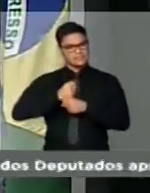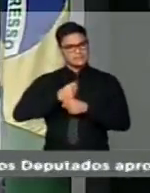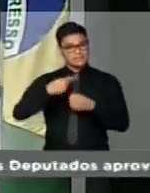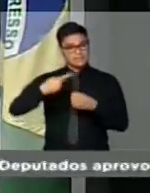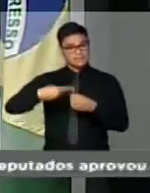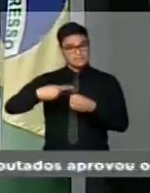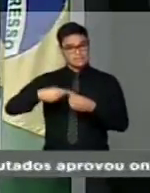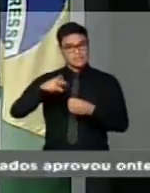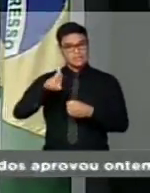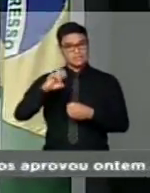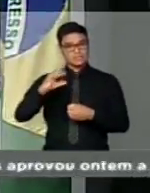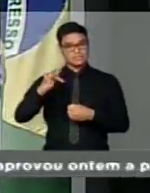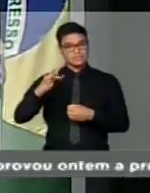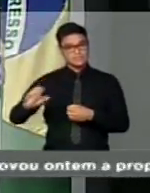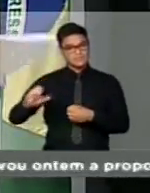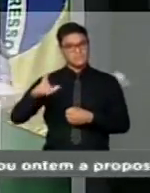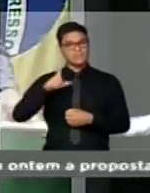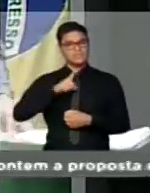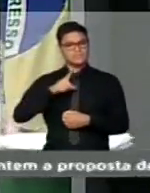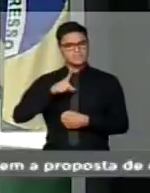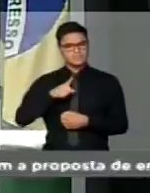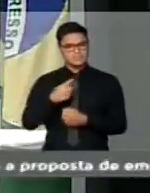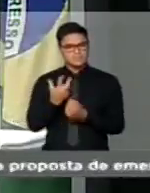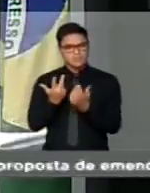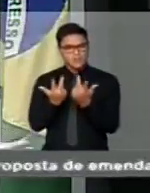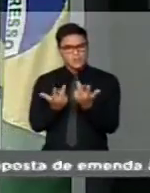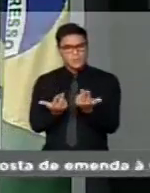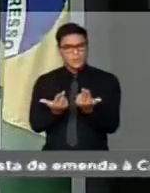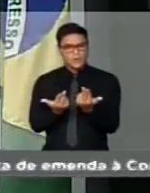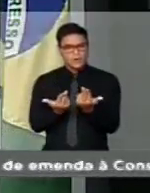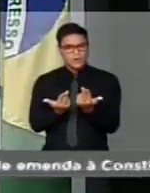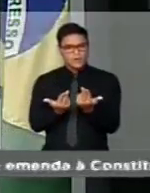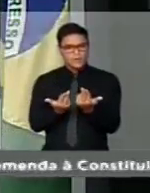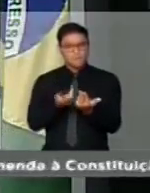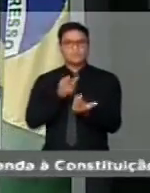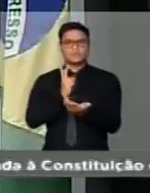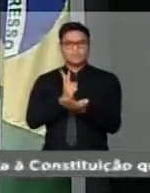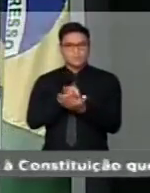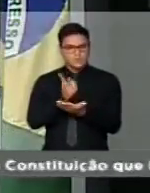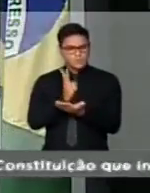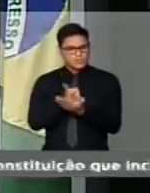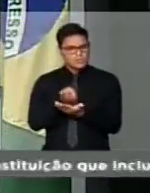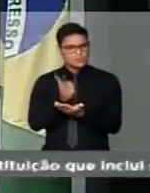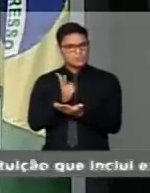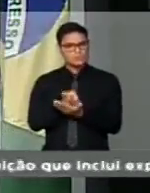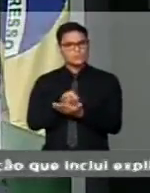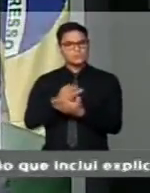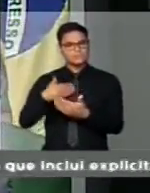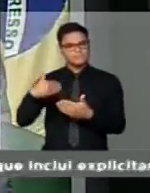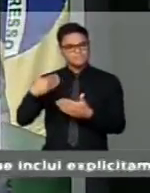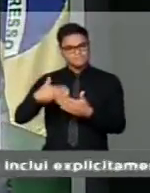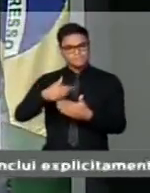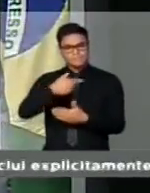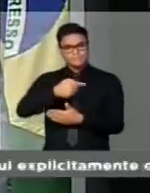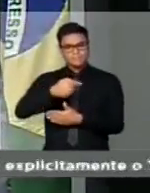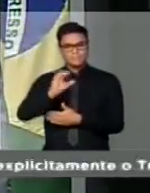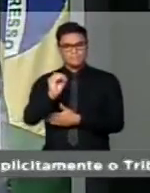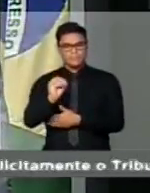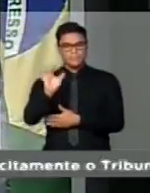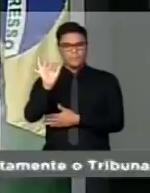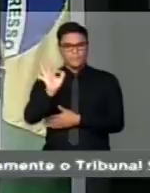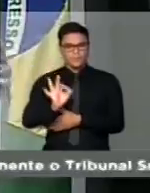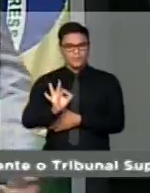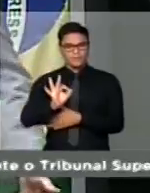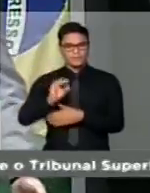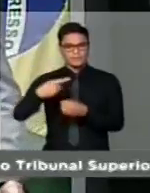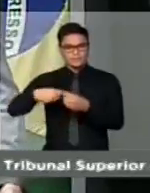tinha um índice muito parecido com o atual. Nós continuamos com mais de 70% da cidade